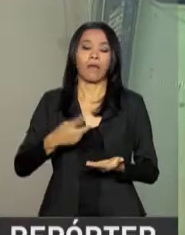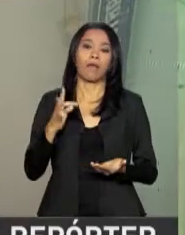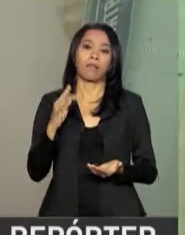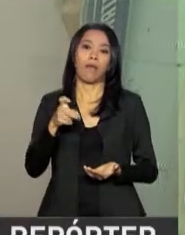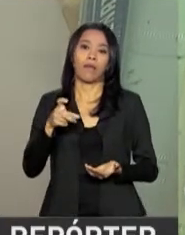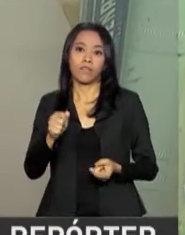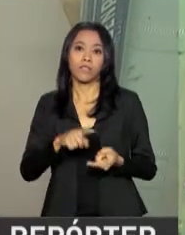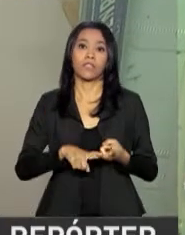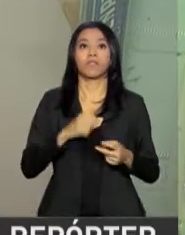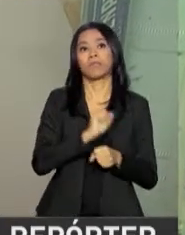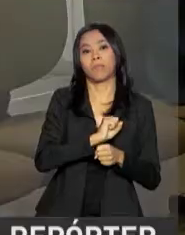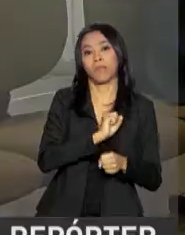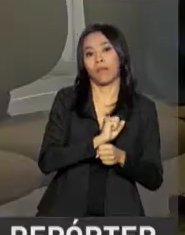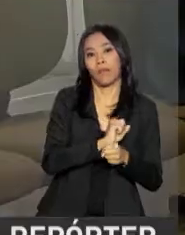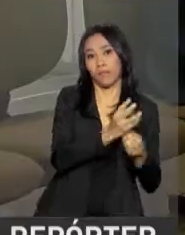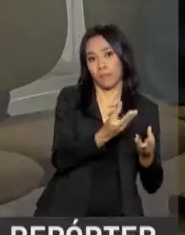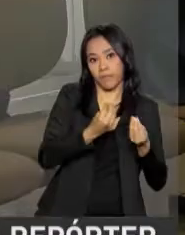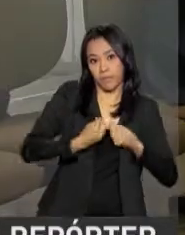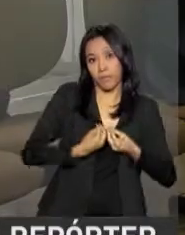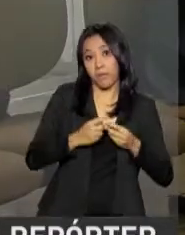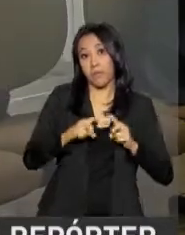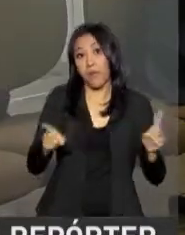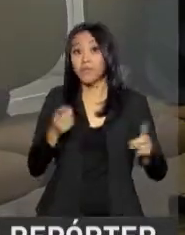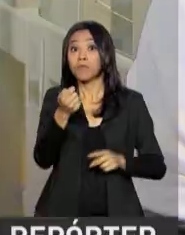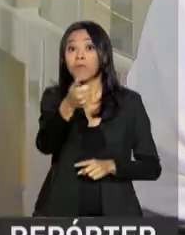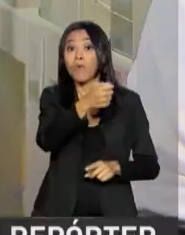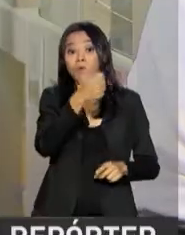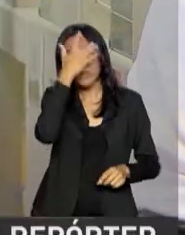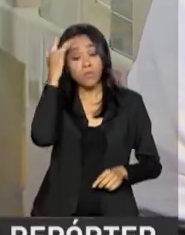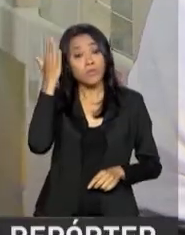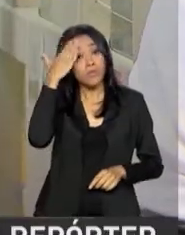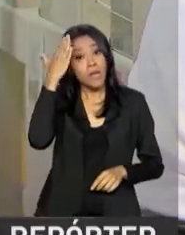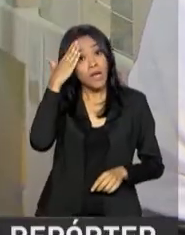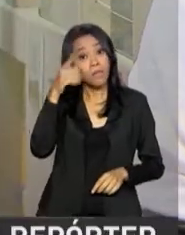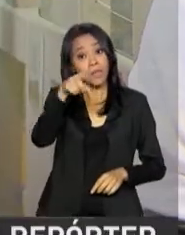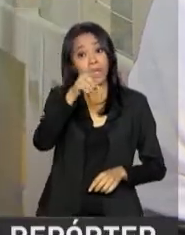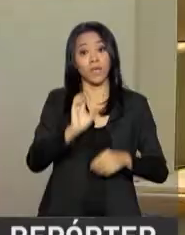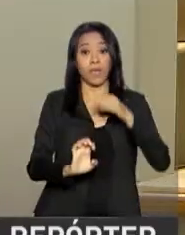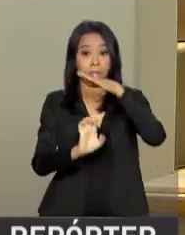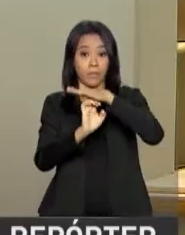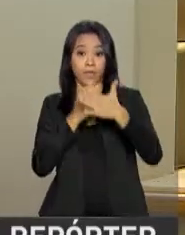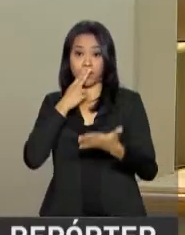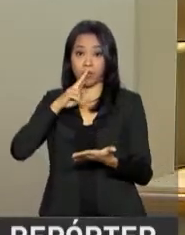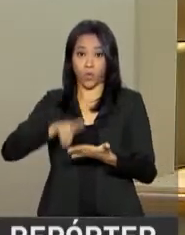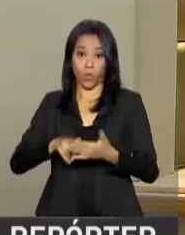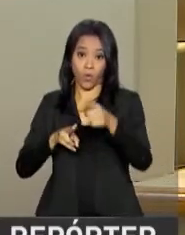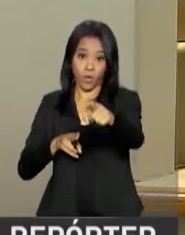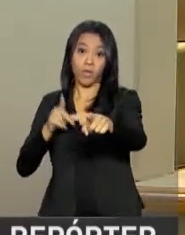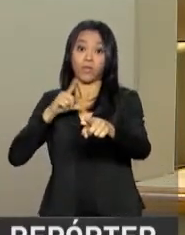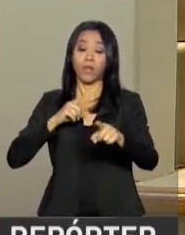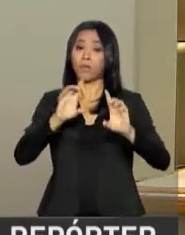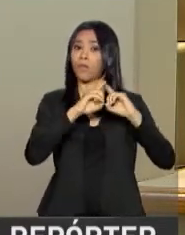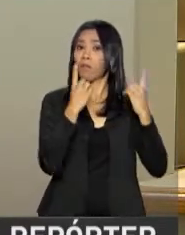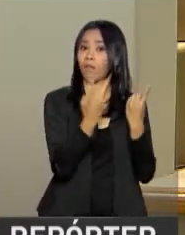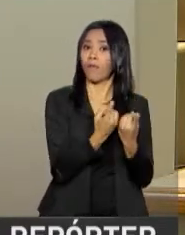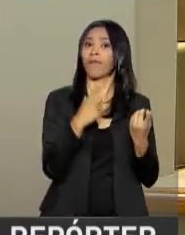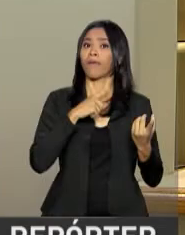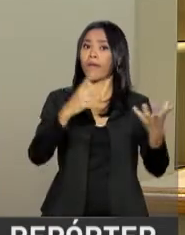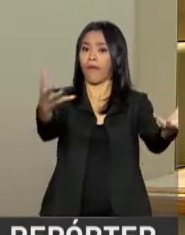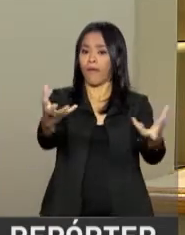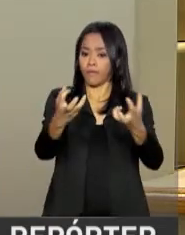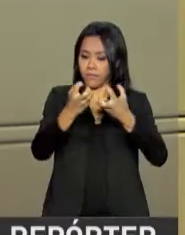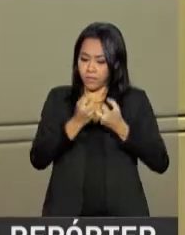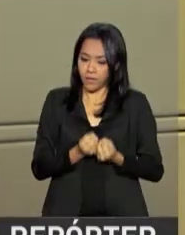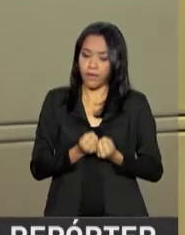prazos para guardar mas pouca gente sabe que as agências dos correios tem uma central que recebe esses itens